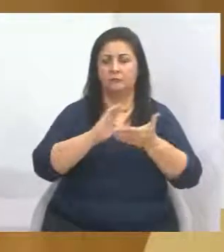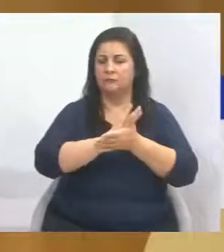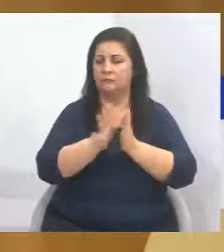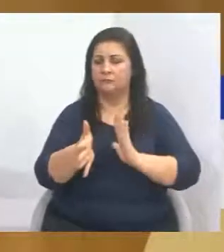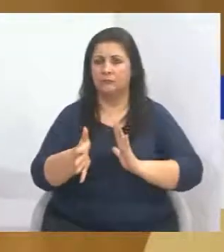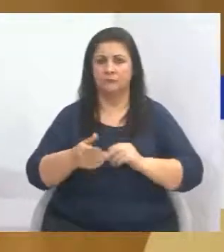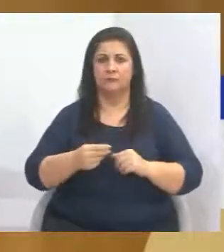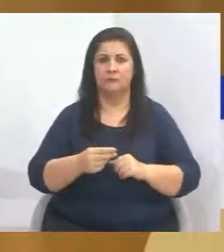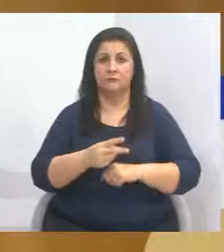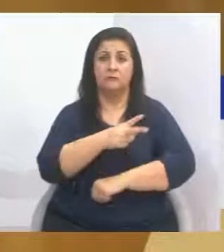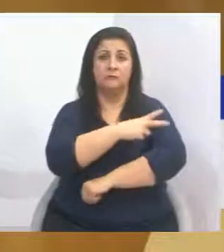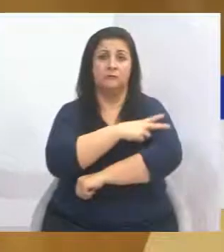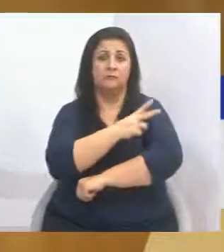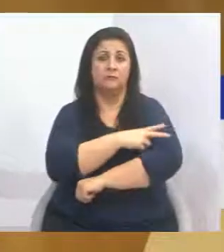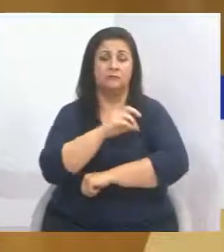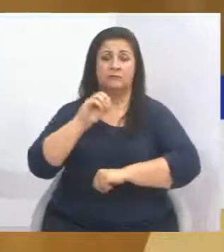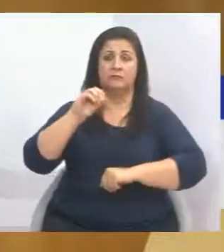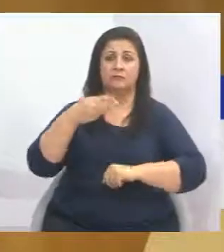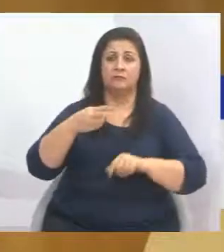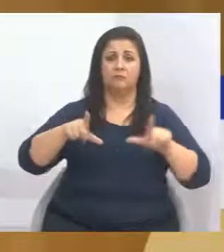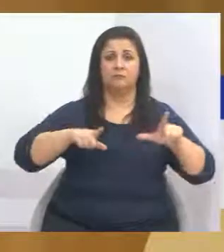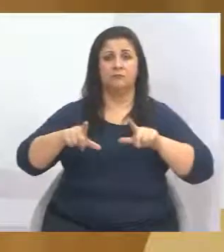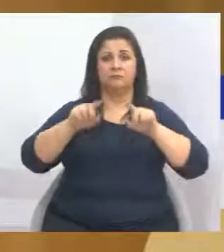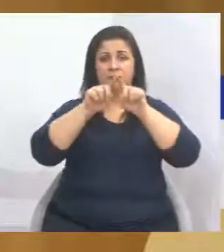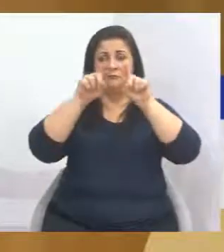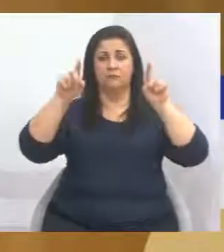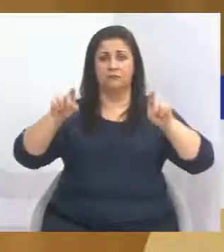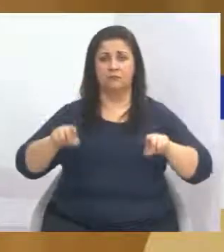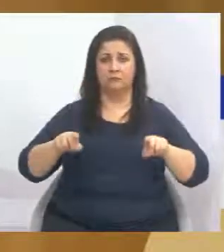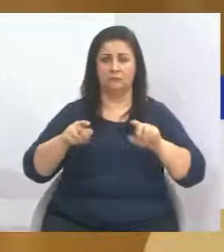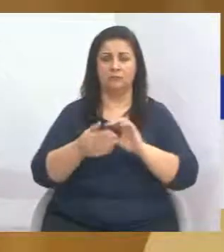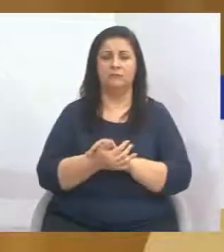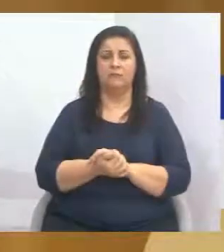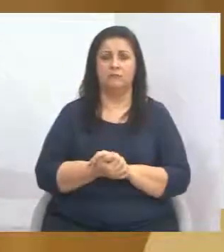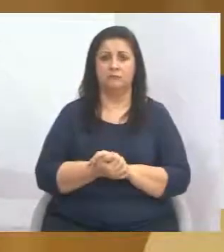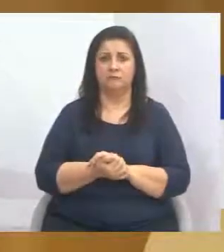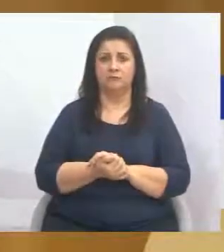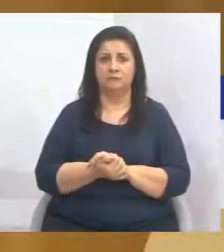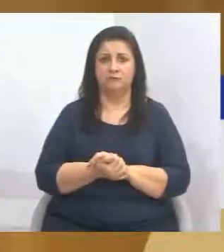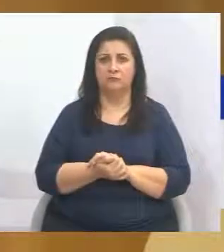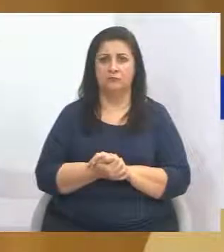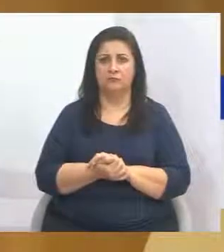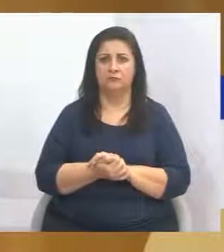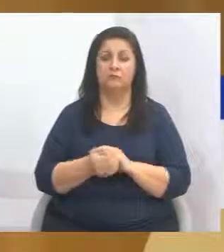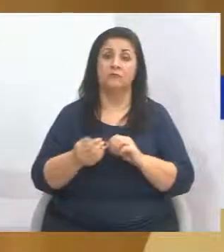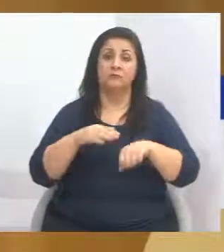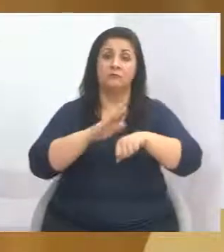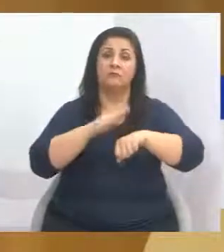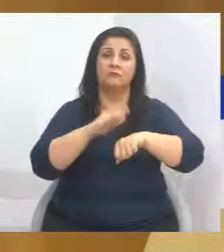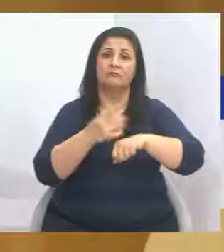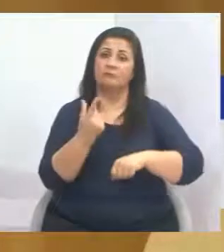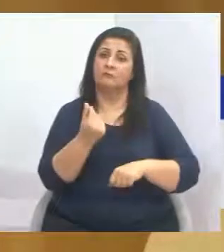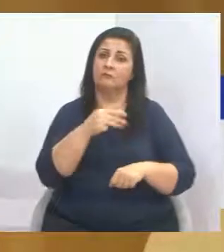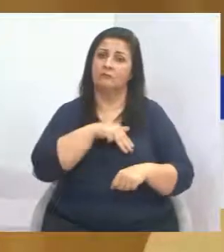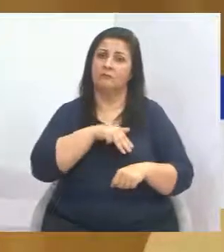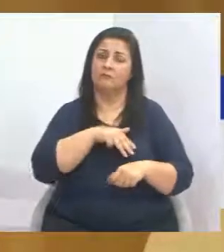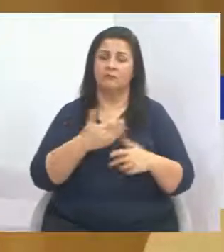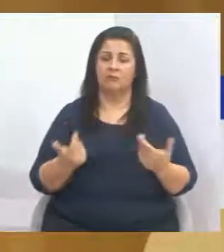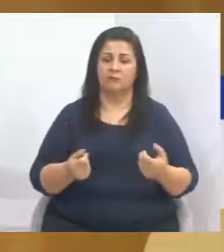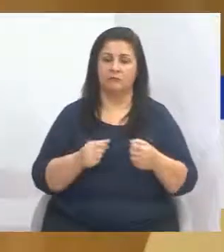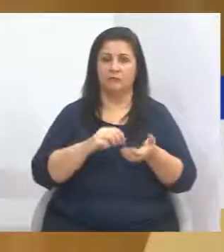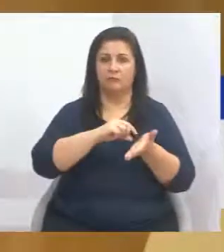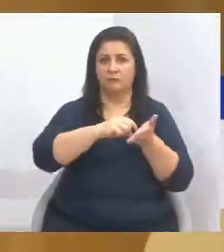cargo, função ou empregos públicos na administração direta e autárquicas ou aumento de sua remuneração. Inciso